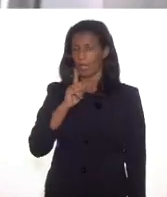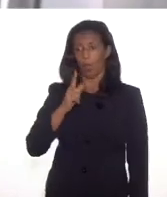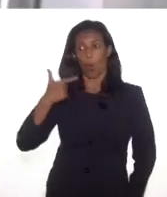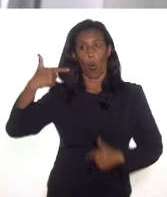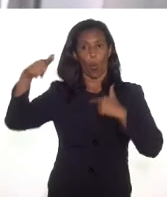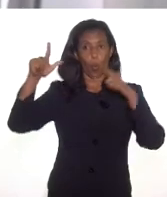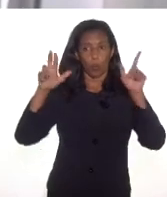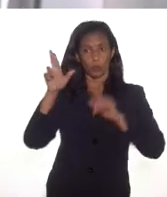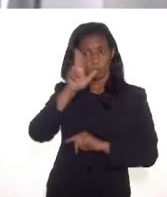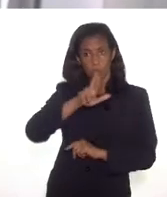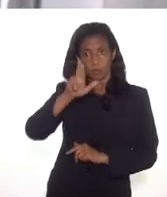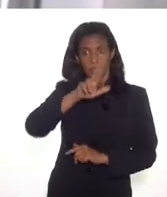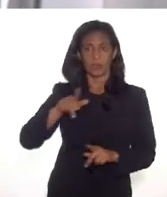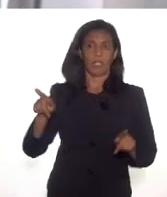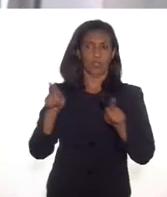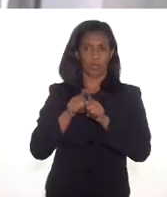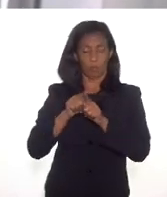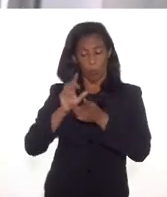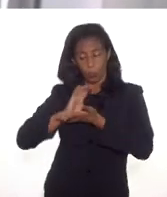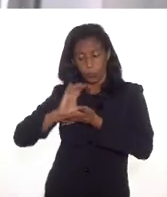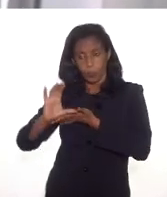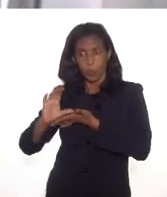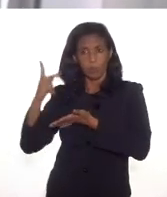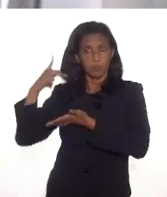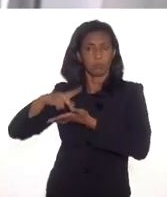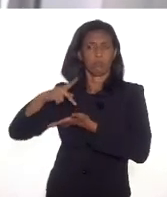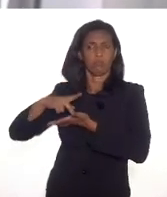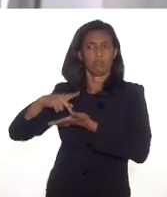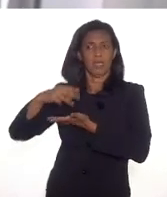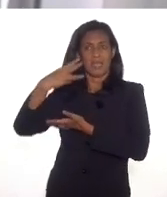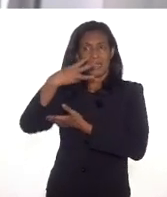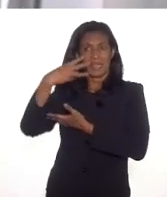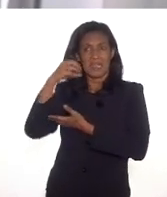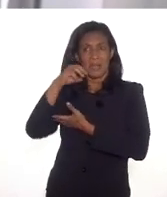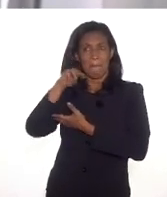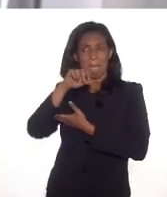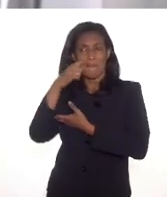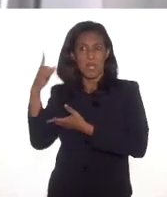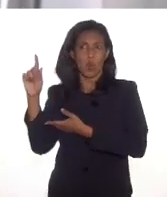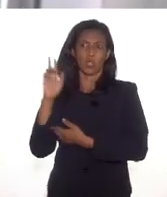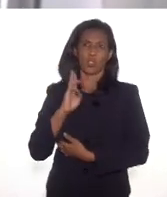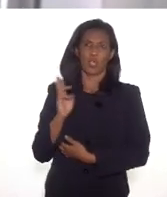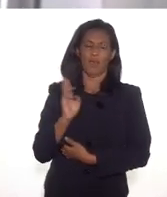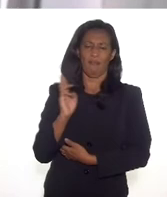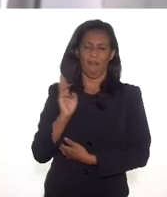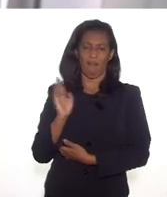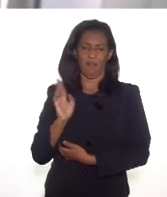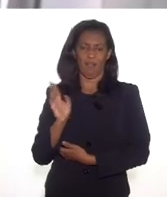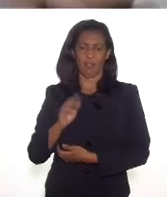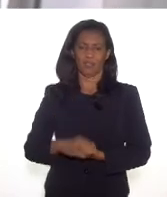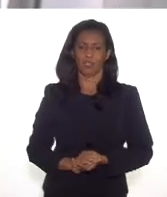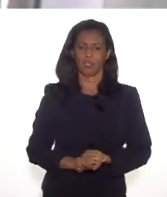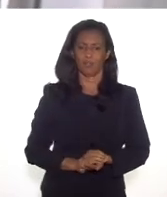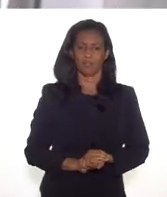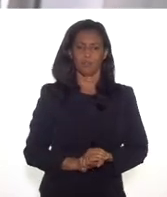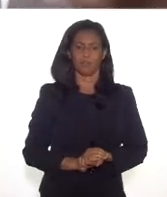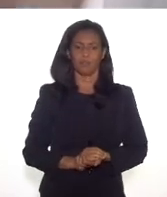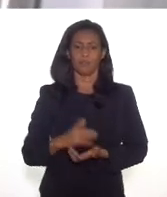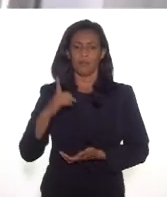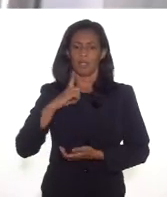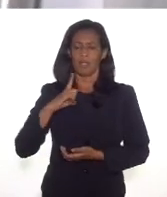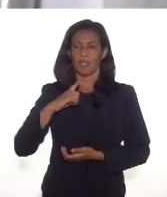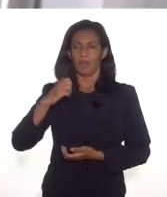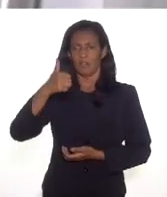a perspectiva de um orçamento original de quase 300 milhões de reais, houve um contingenciamento